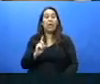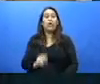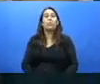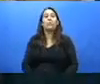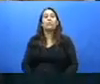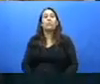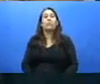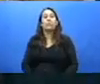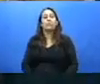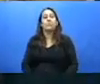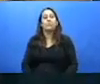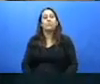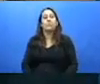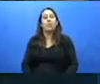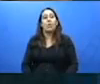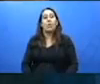aconteceu.